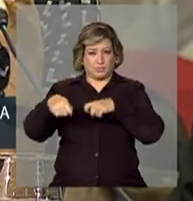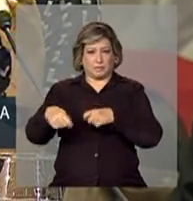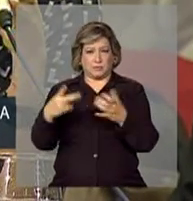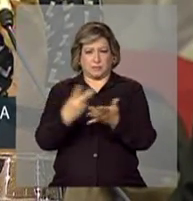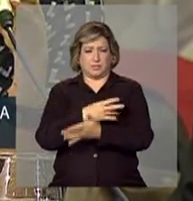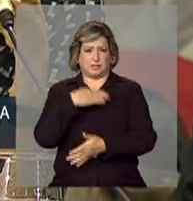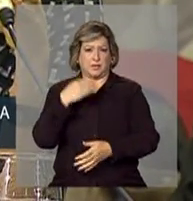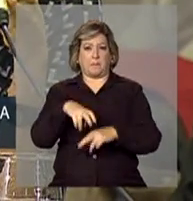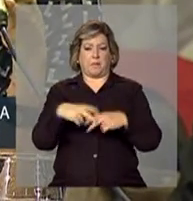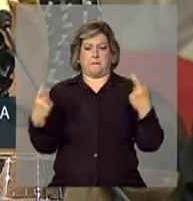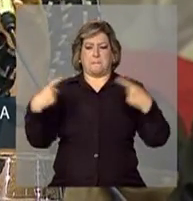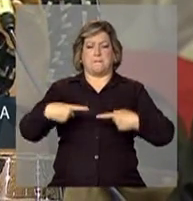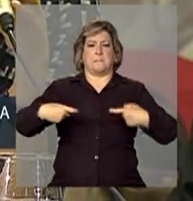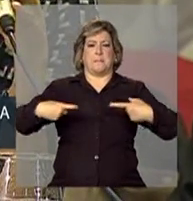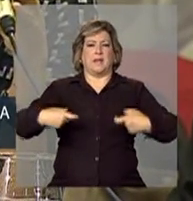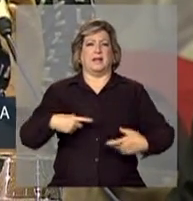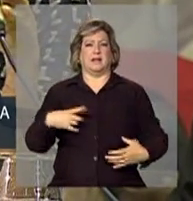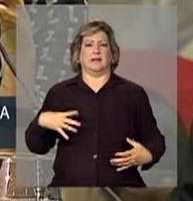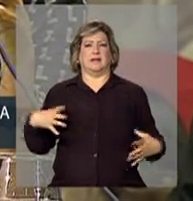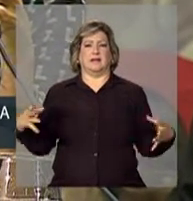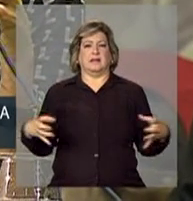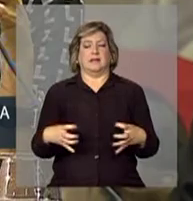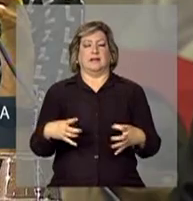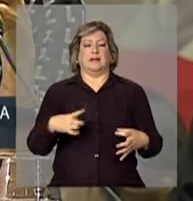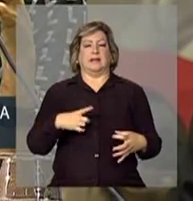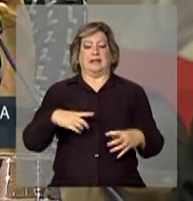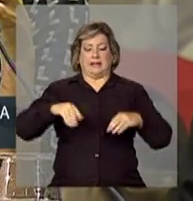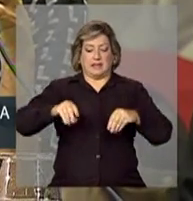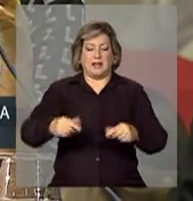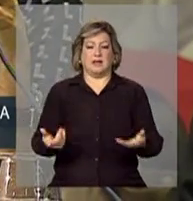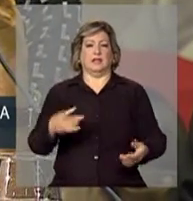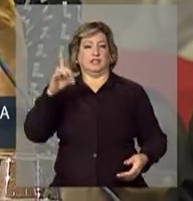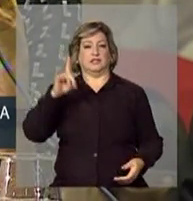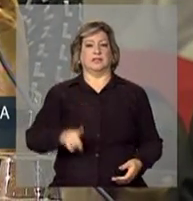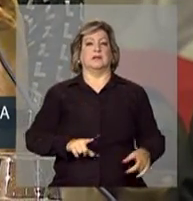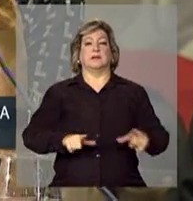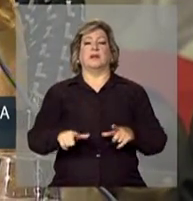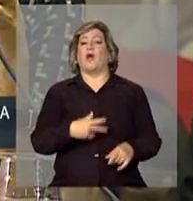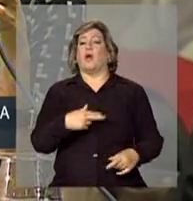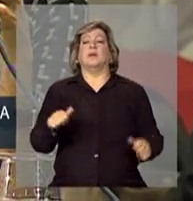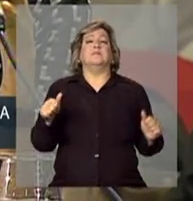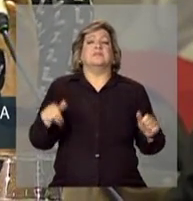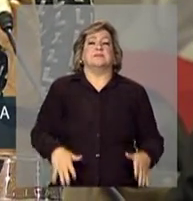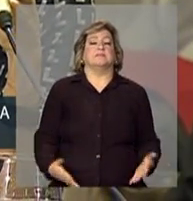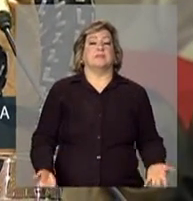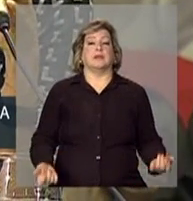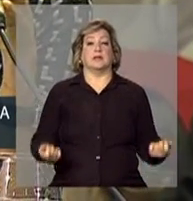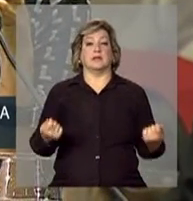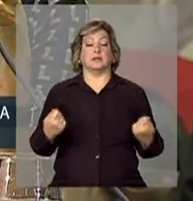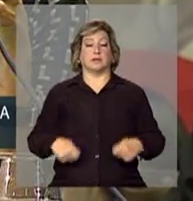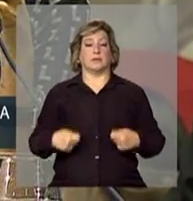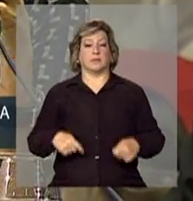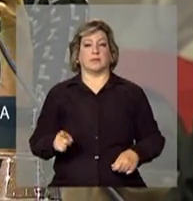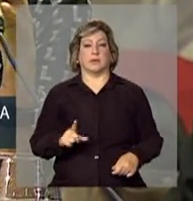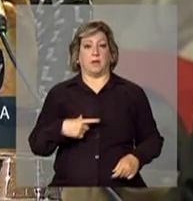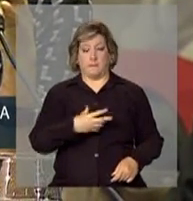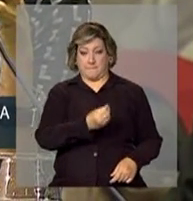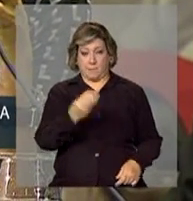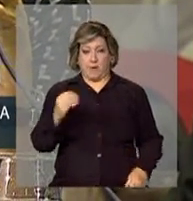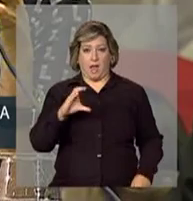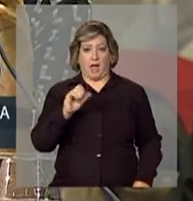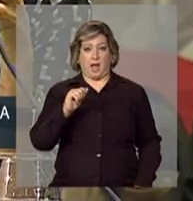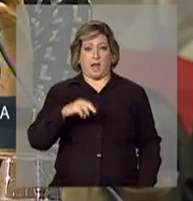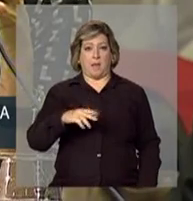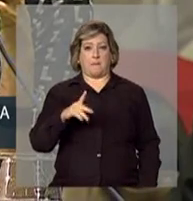por disputas de terra, por disputas de direito trabalhista, por questões muito banais que não tem a ver necessariamente... Muitos camponeses